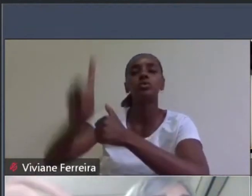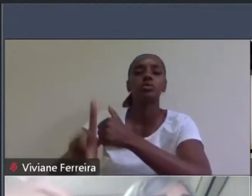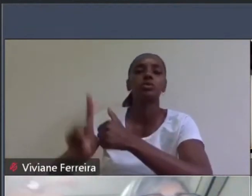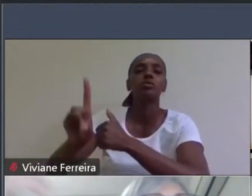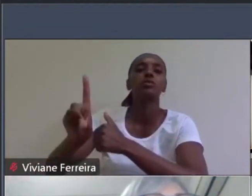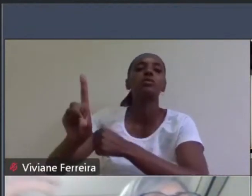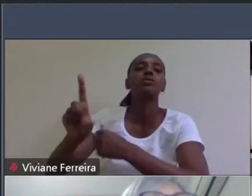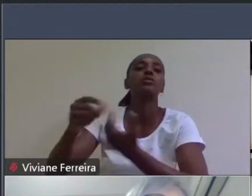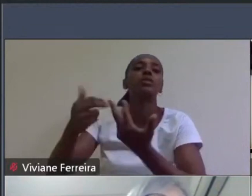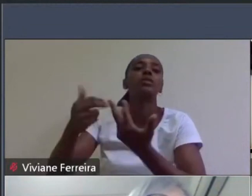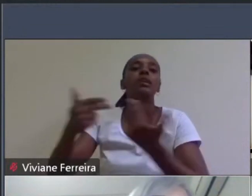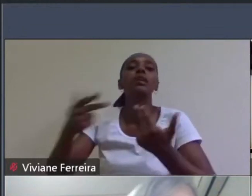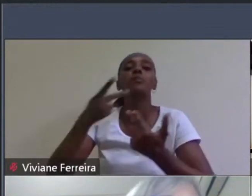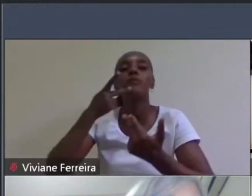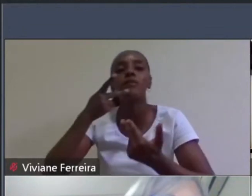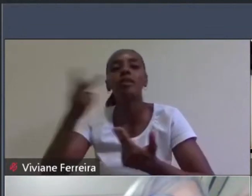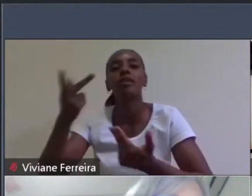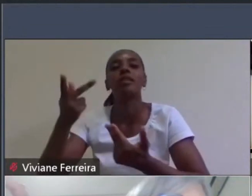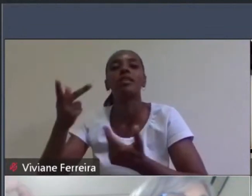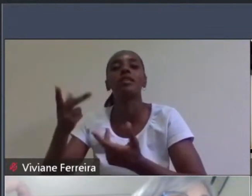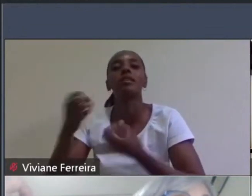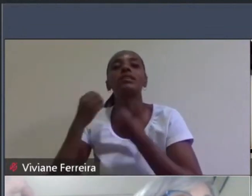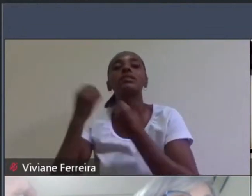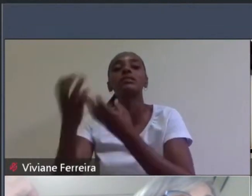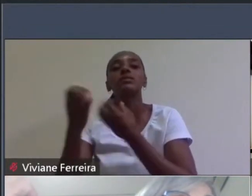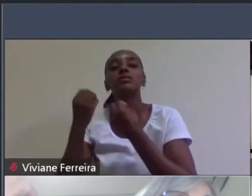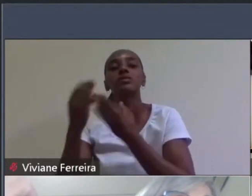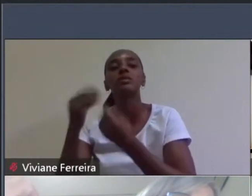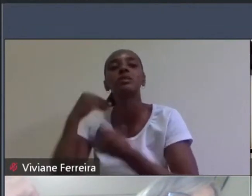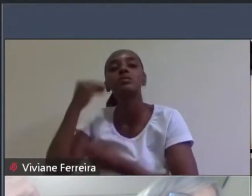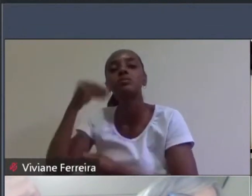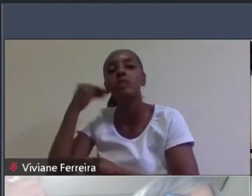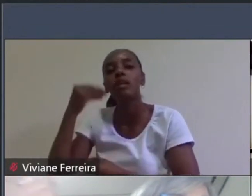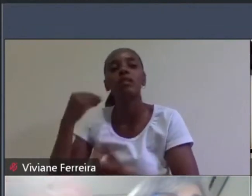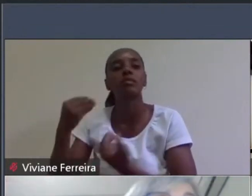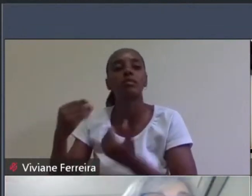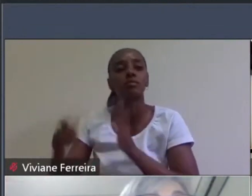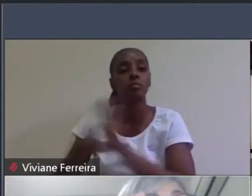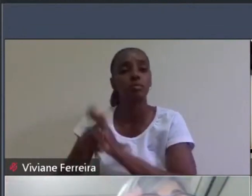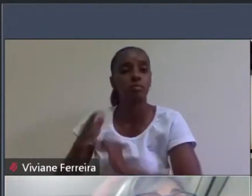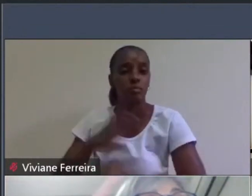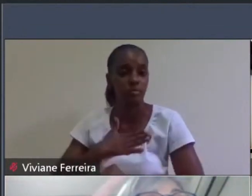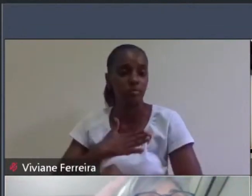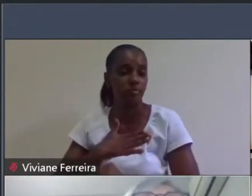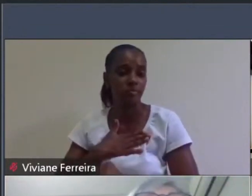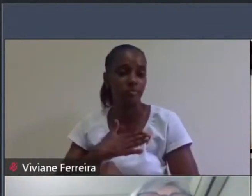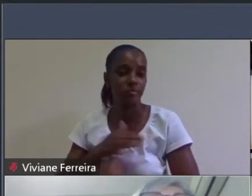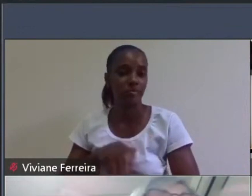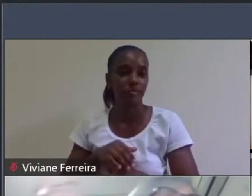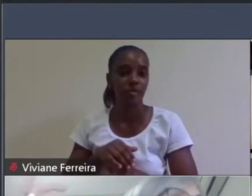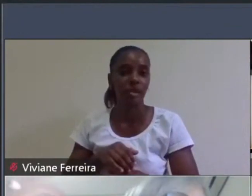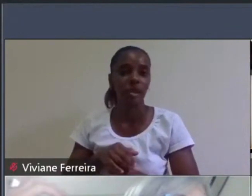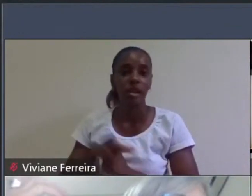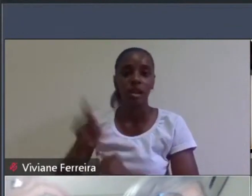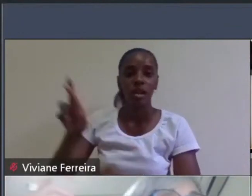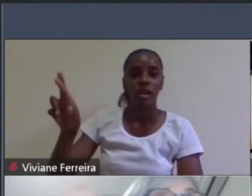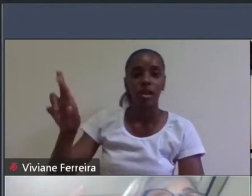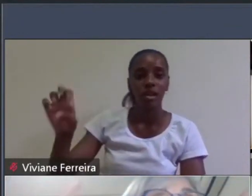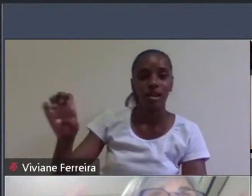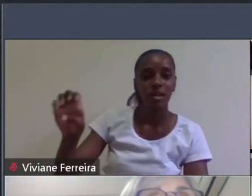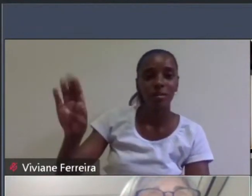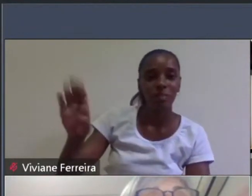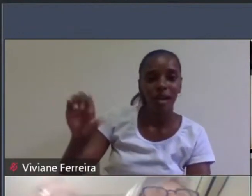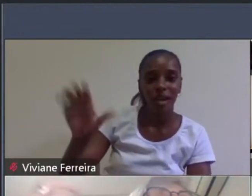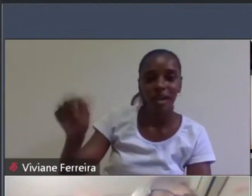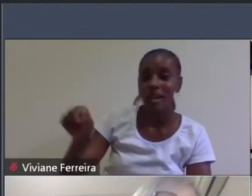para falar e contar das minhas experiências. Rebeca, você tem. Né? Todos nós,